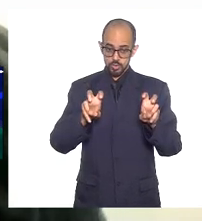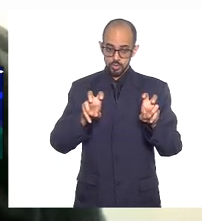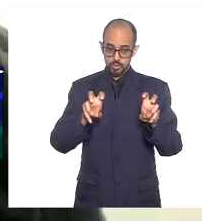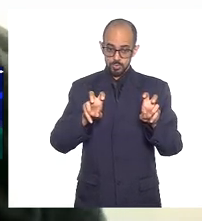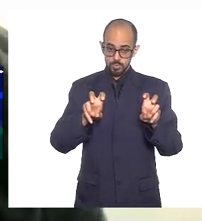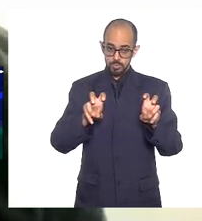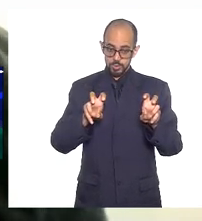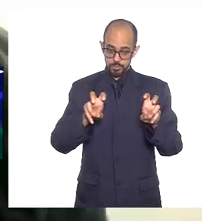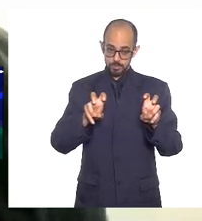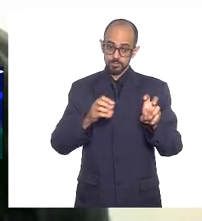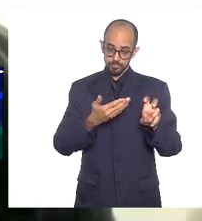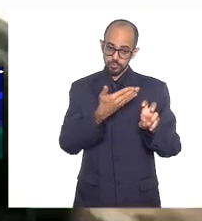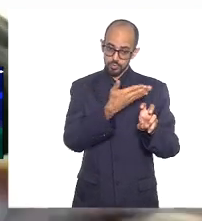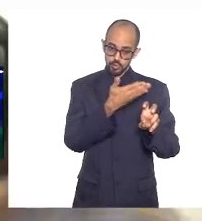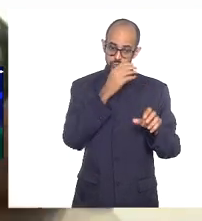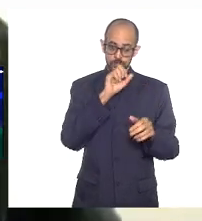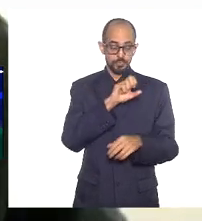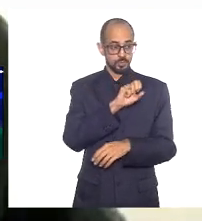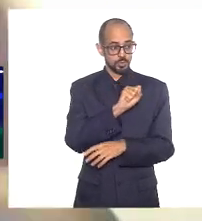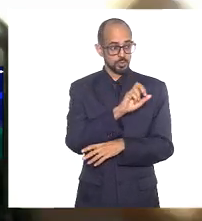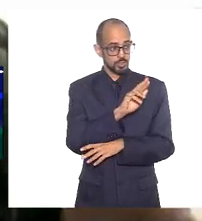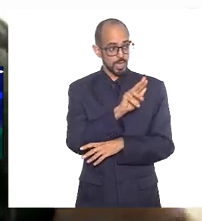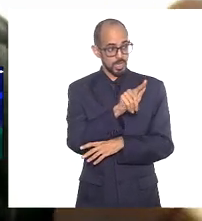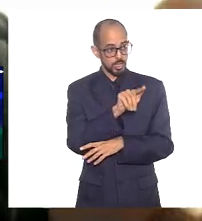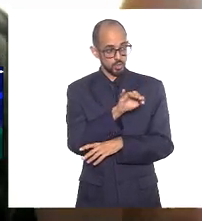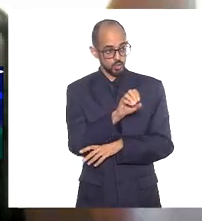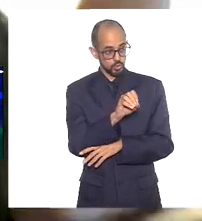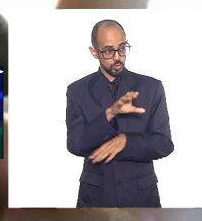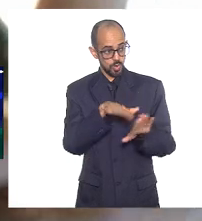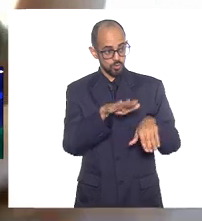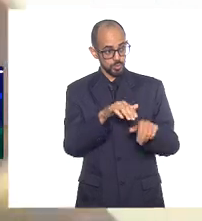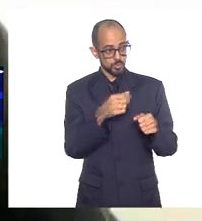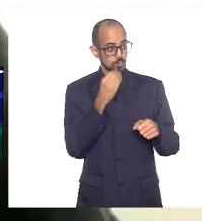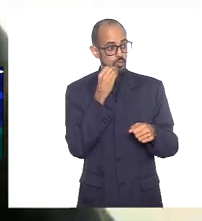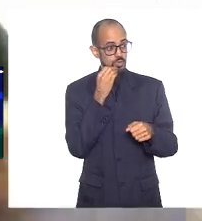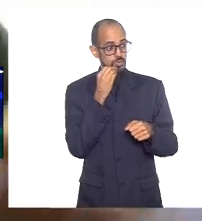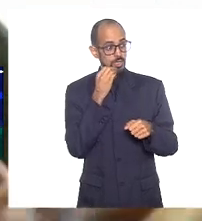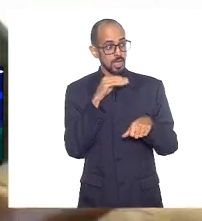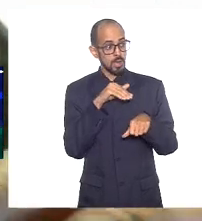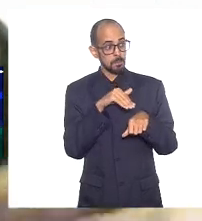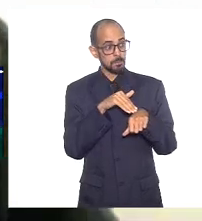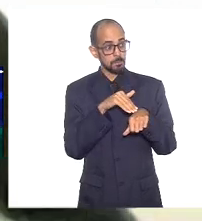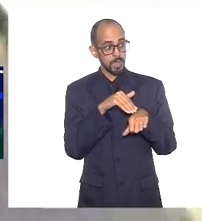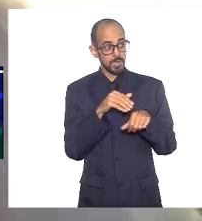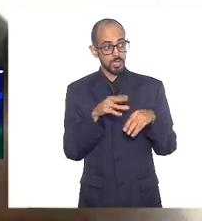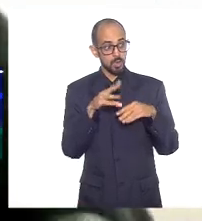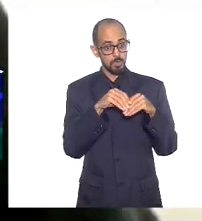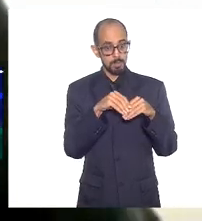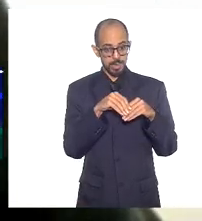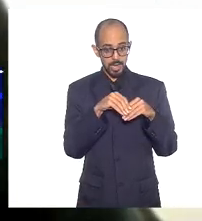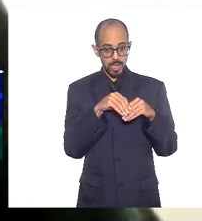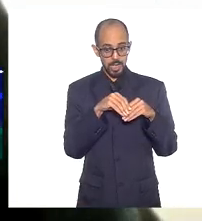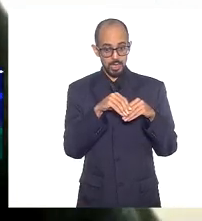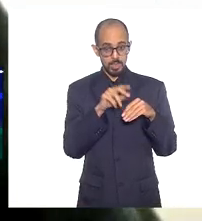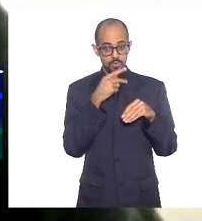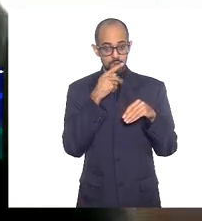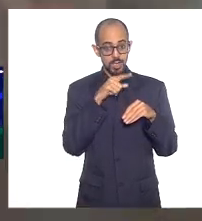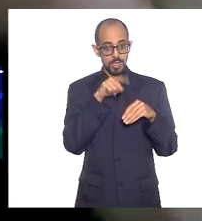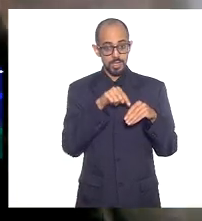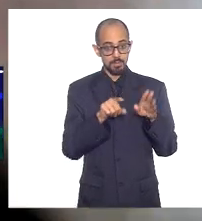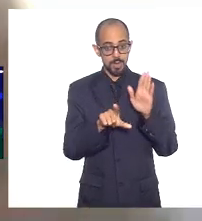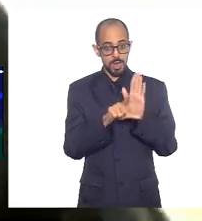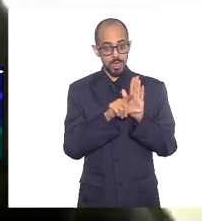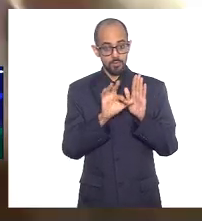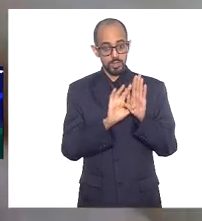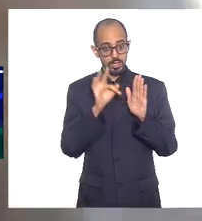aliás, o Sérgio Fernandes poderia até talvez ampliar, dizendo que essa preparação é para a lei federal e